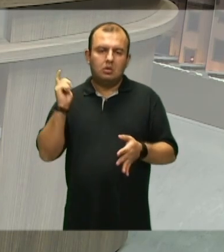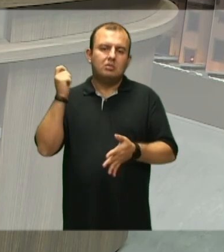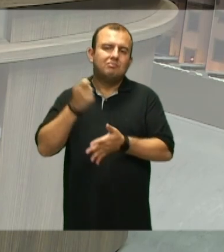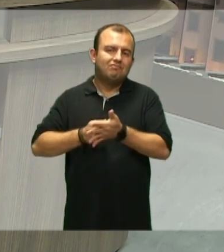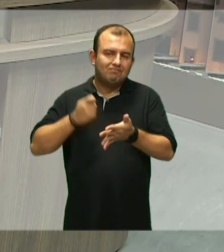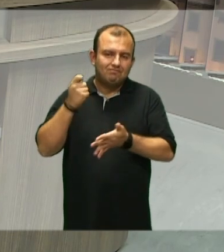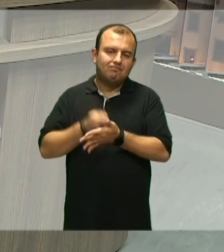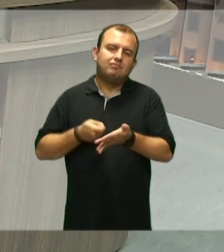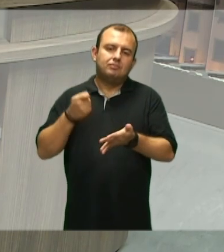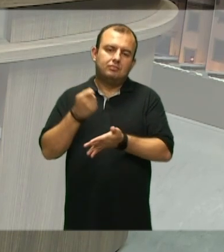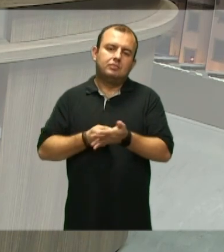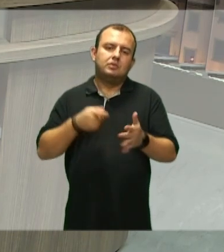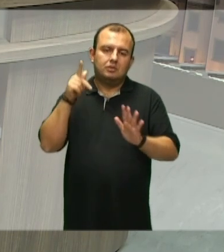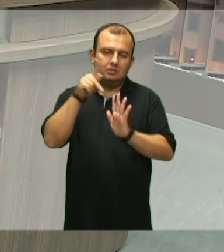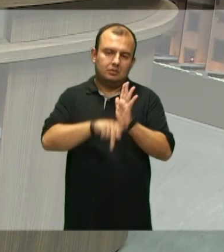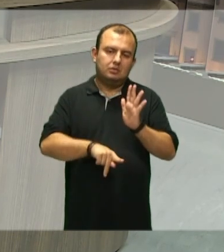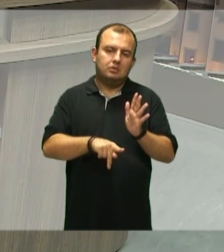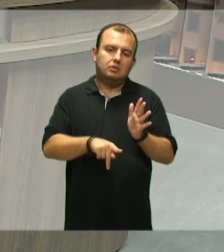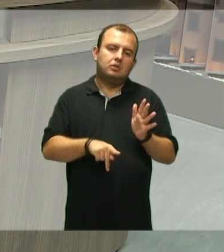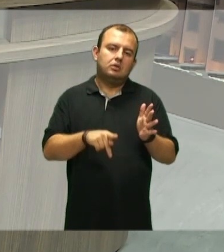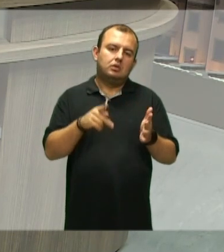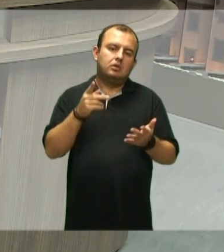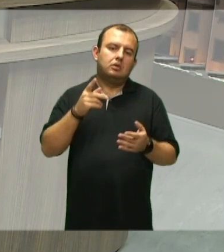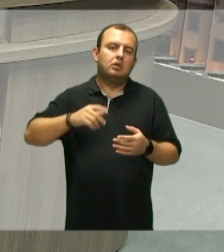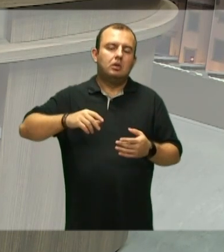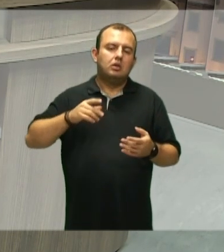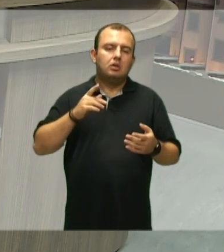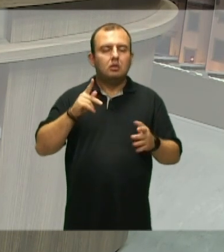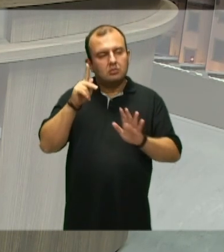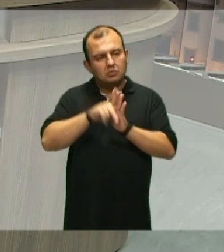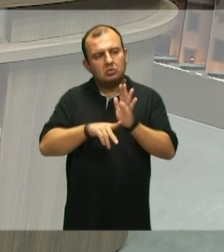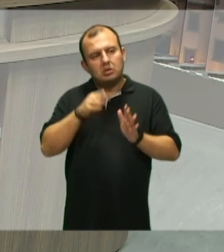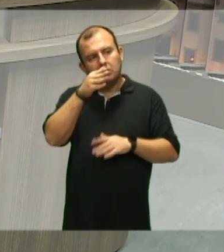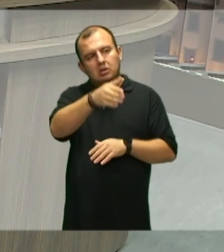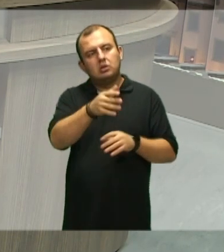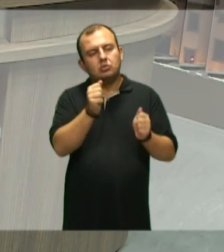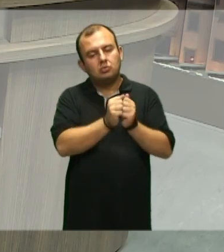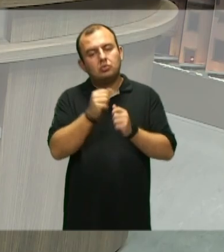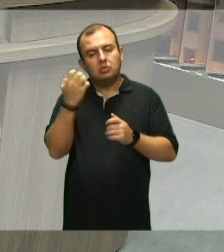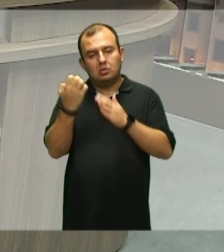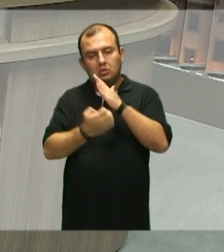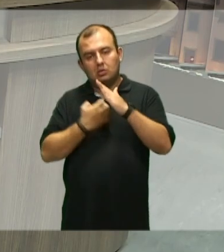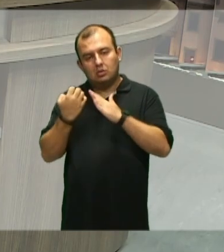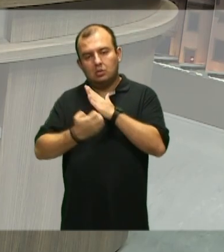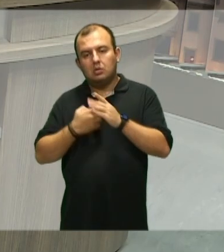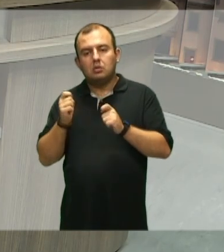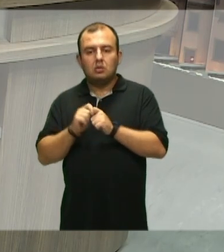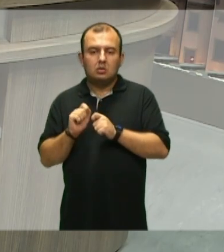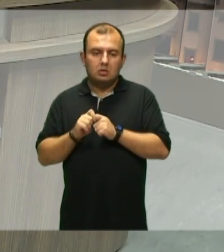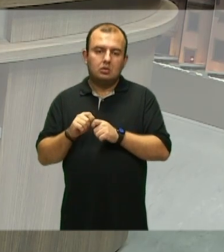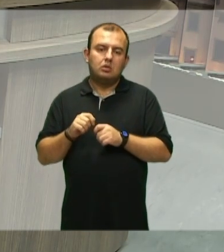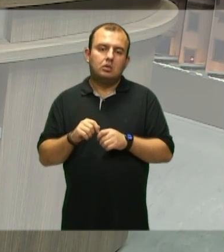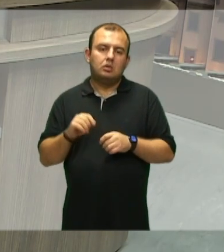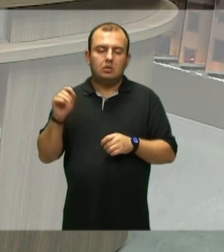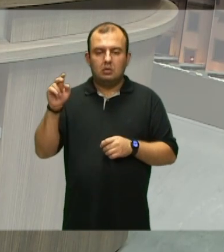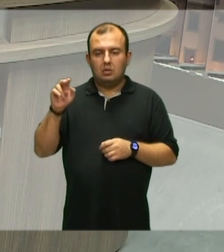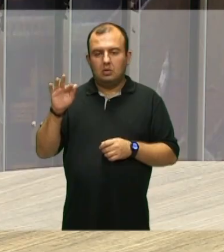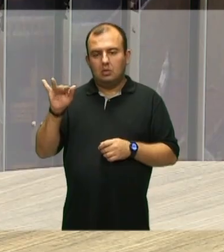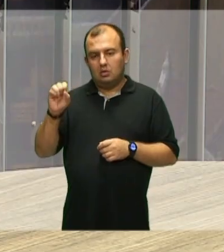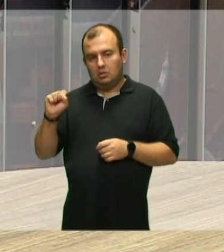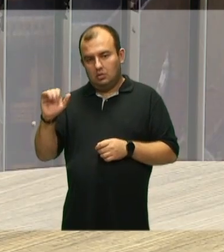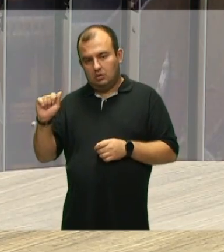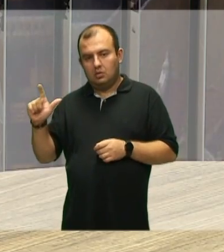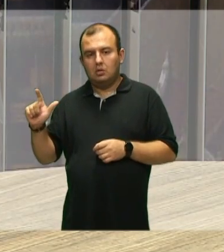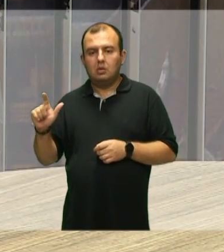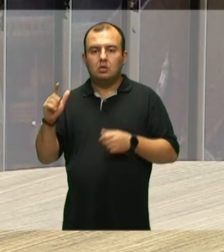batalhado. Você teve que botar o teu projetinho debaixo do braço e ir lá buscar junto ao empresário que ia fazer essa renúncia fiscal. Você toca num